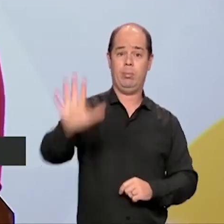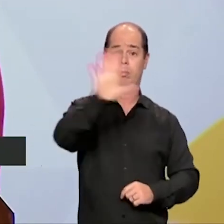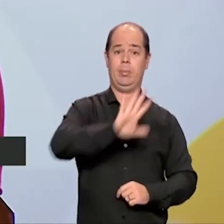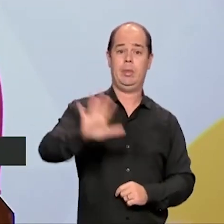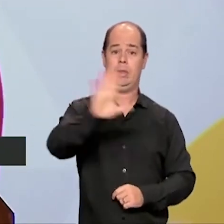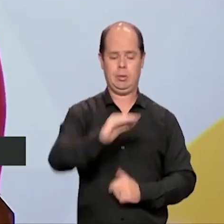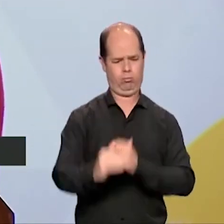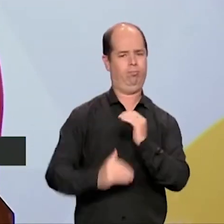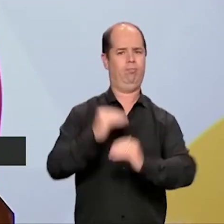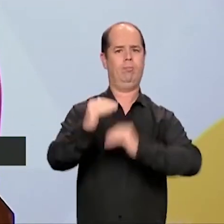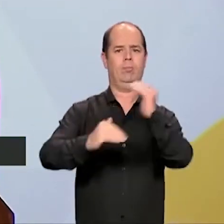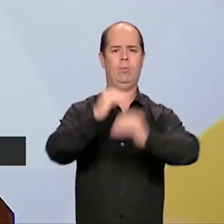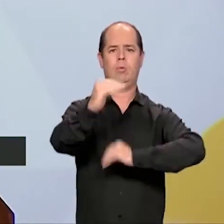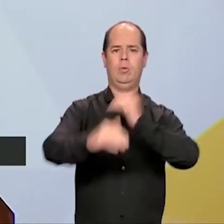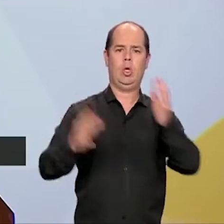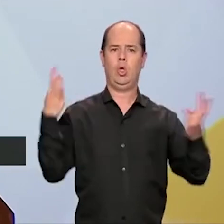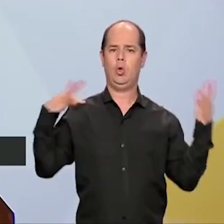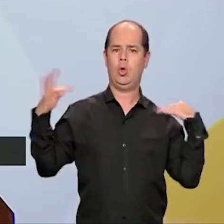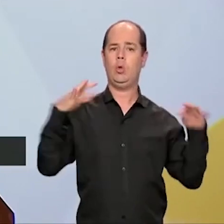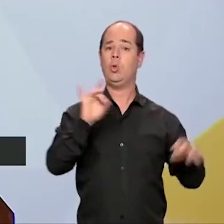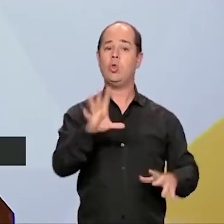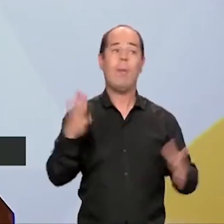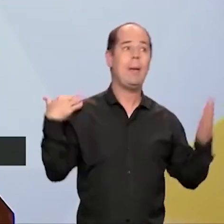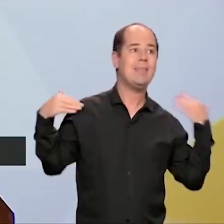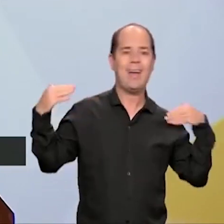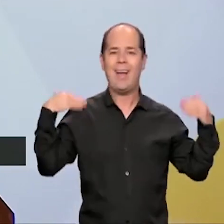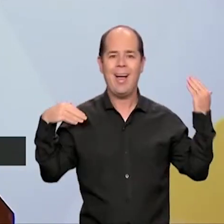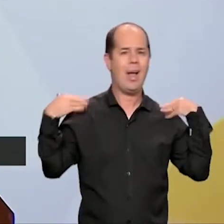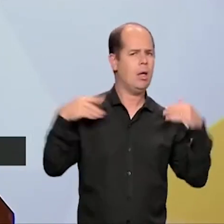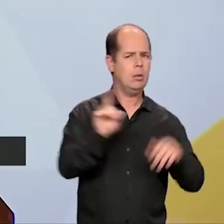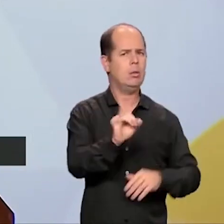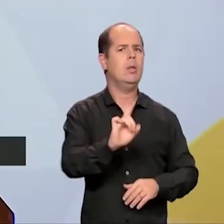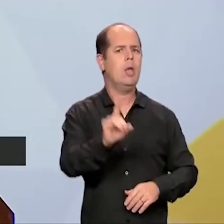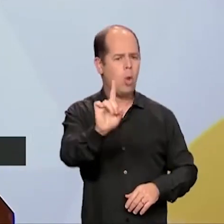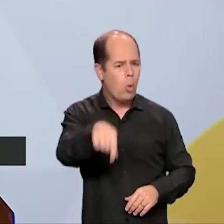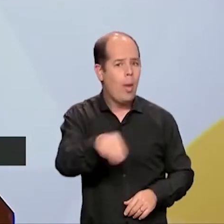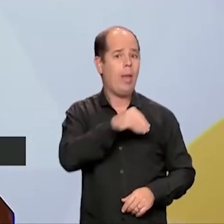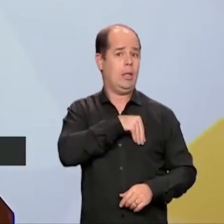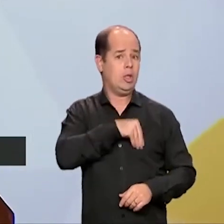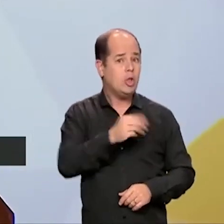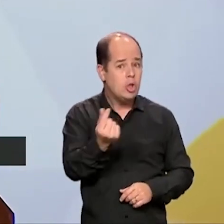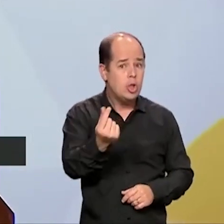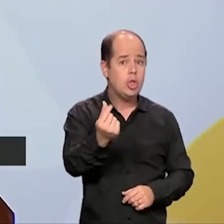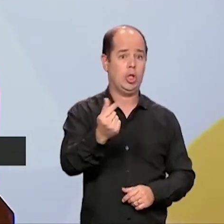lazer, turismo é geração de emprego e renda, turismo desenvolve não só a questão